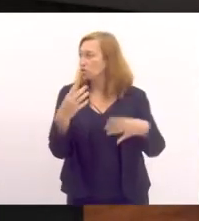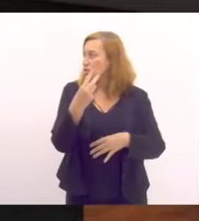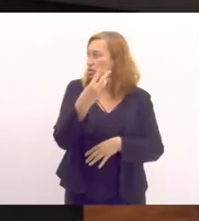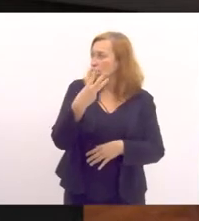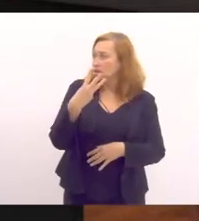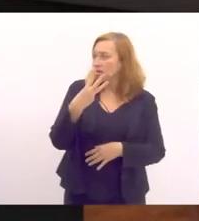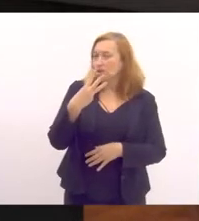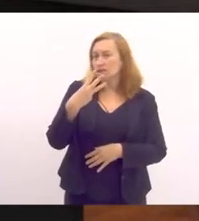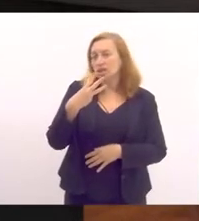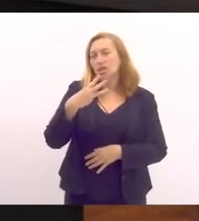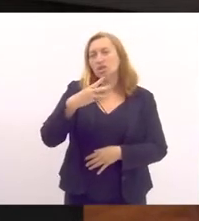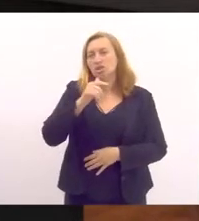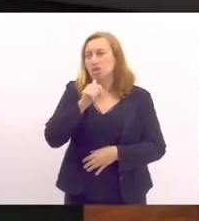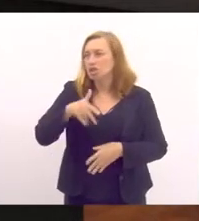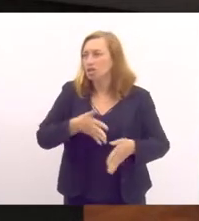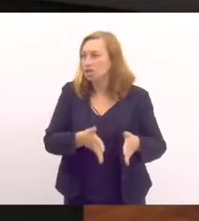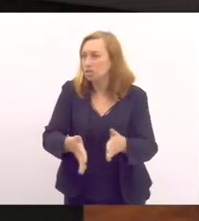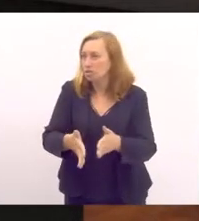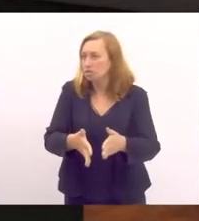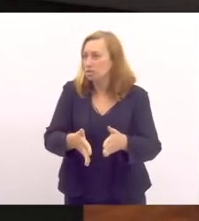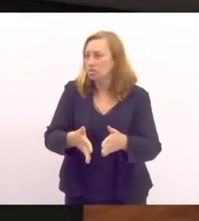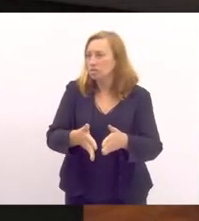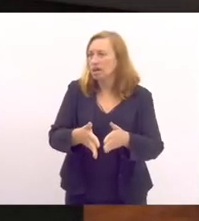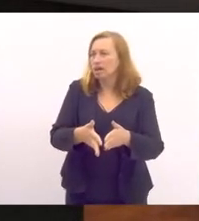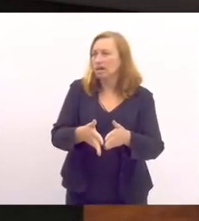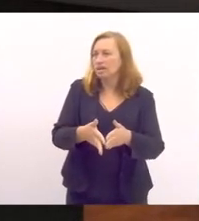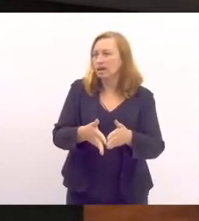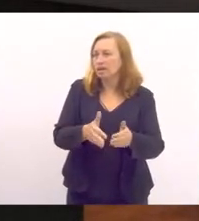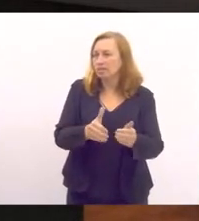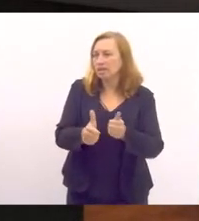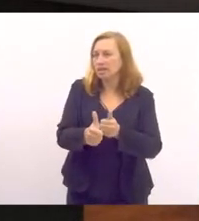Conselho Estadual de Turismo, mas quem está lá na ponta